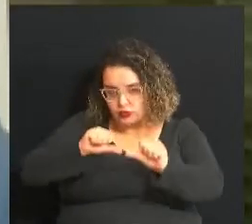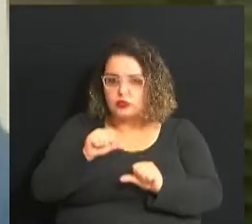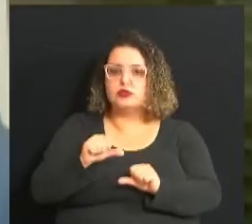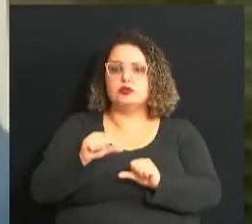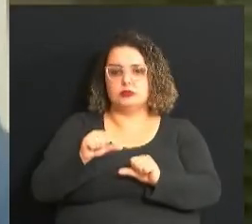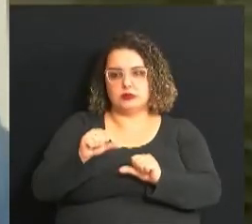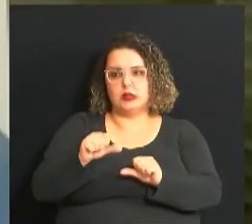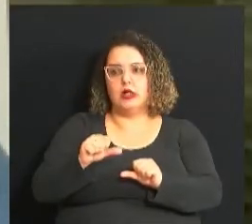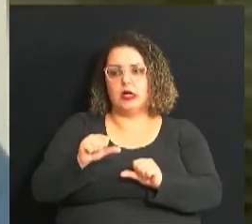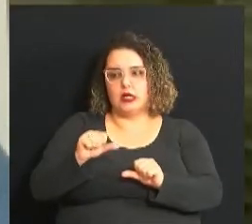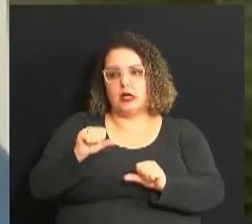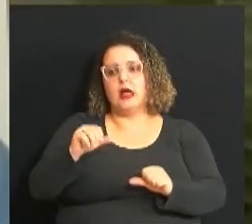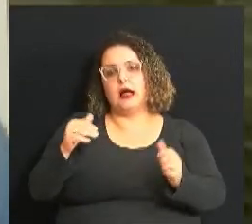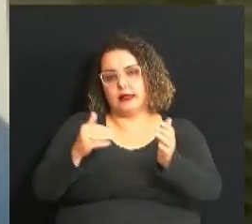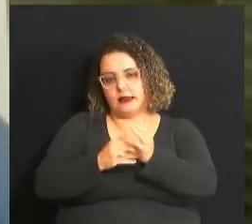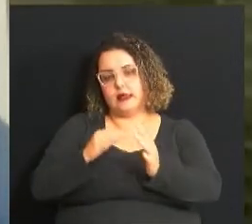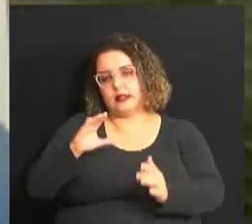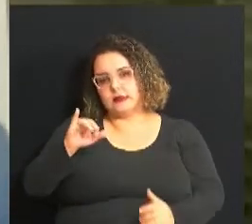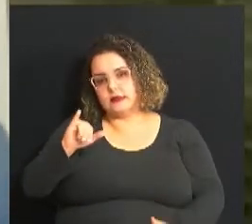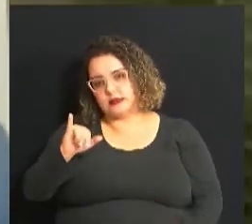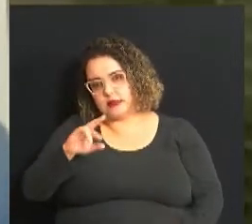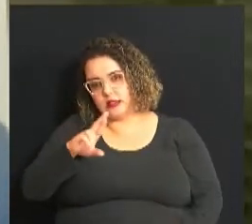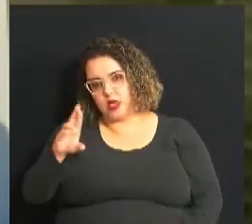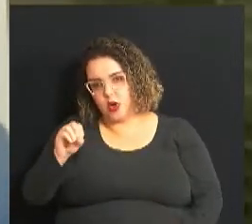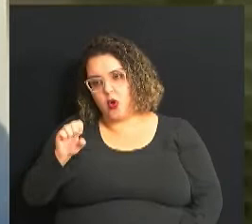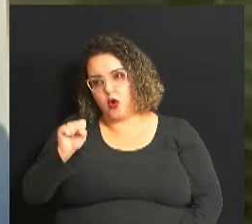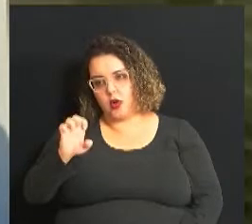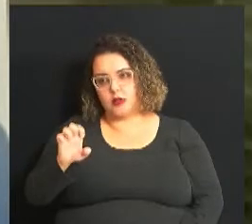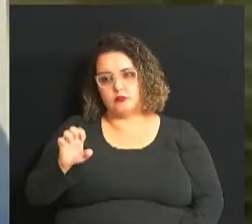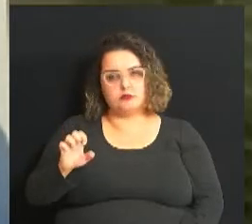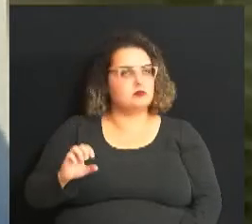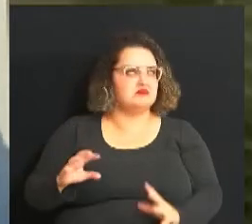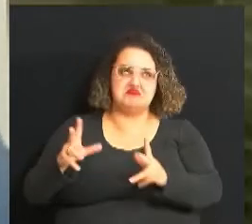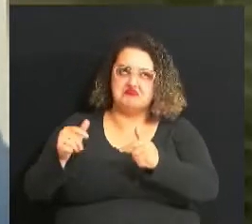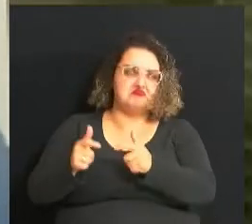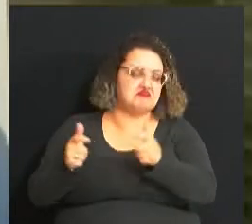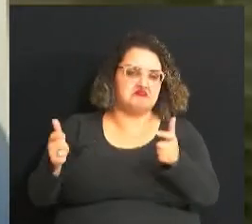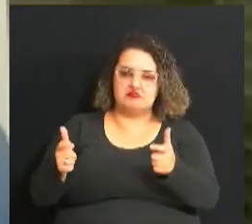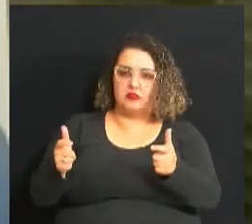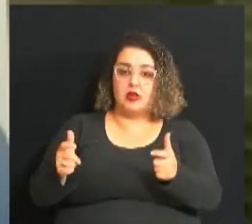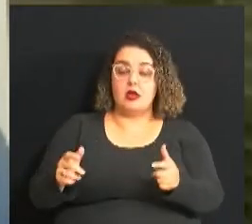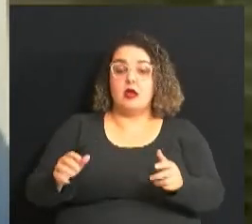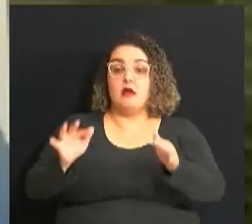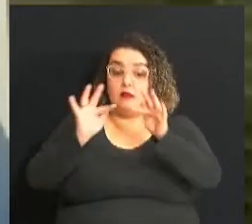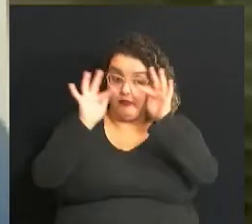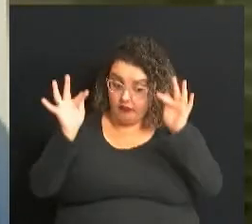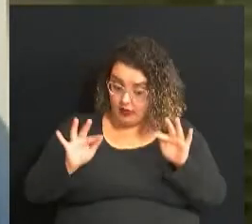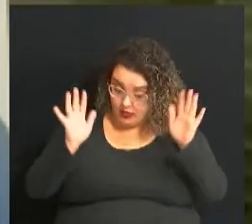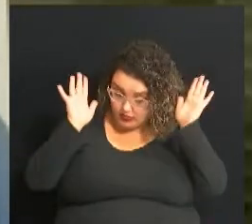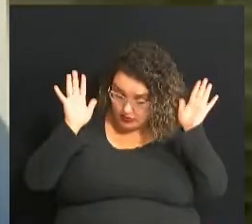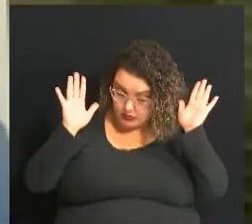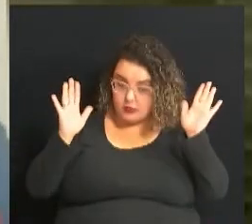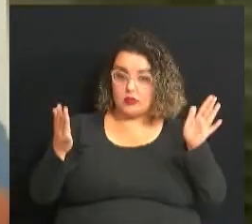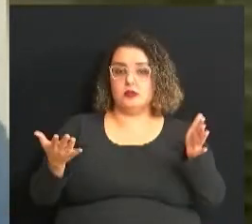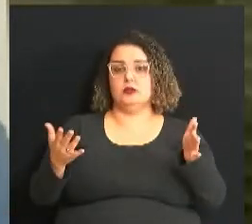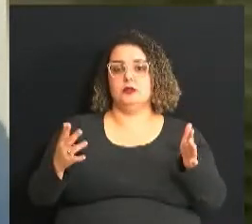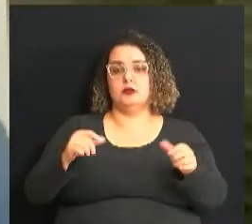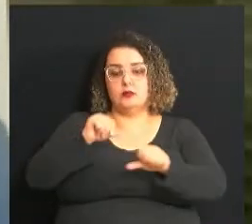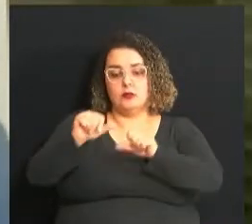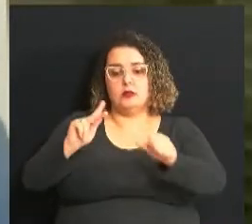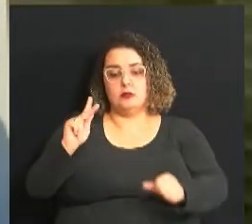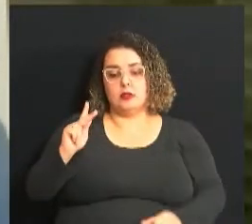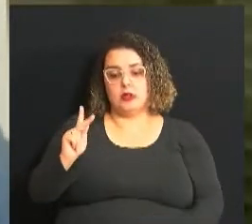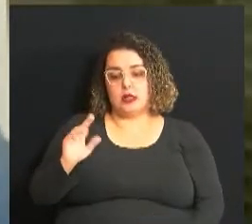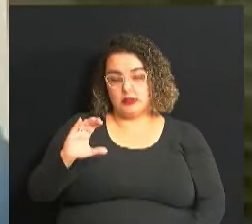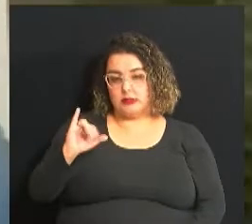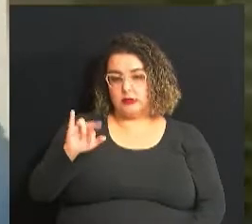transcorrer e chegar até cirrose. Então, não são todas as hepatites, felizmente, que levam a cirrose. Mas o indivíduo que tem hepatite, ele